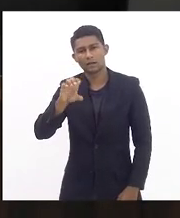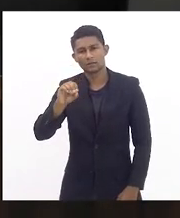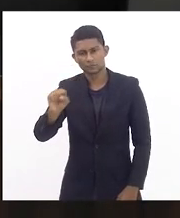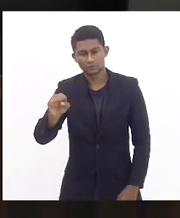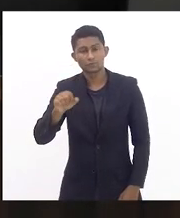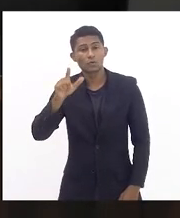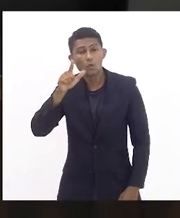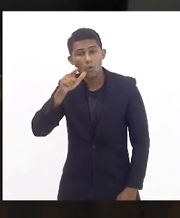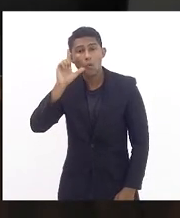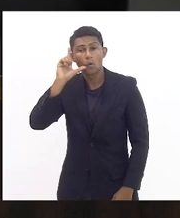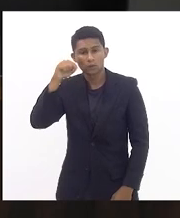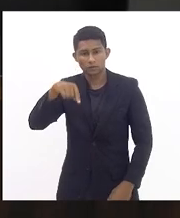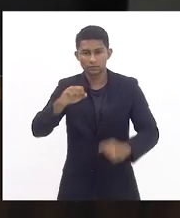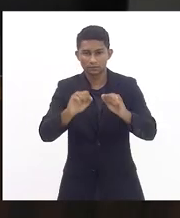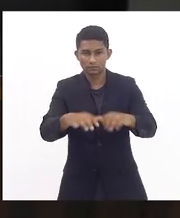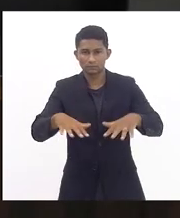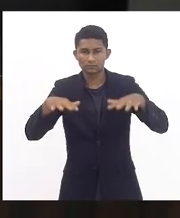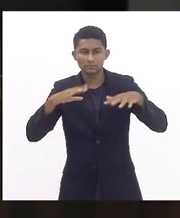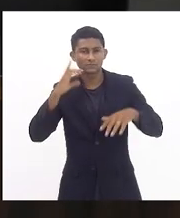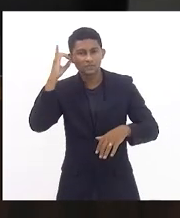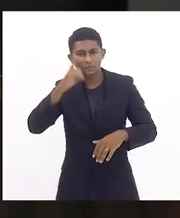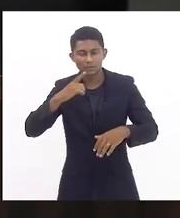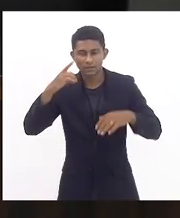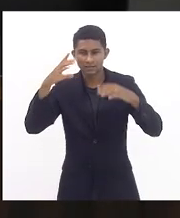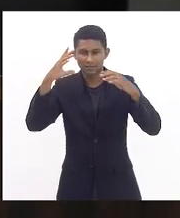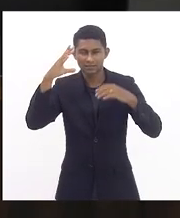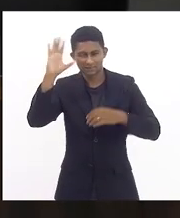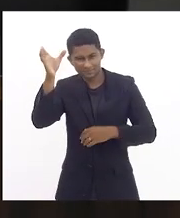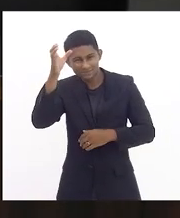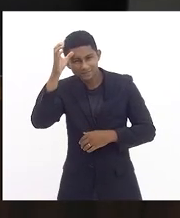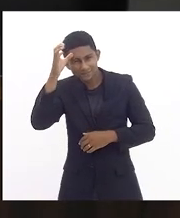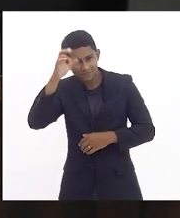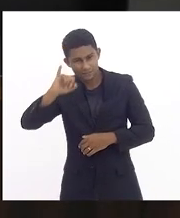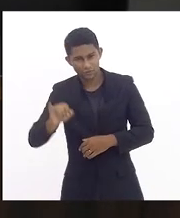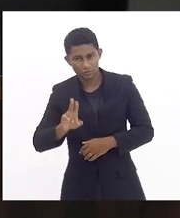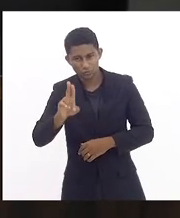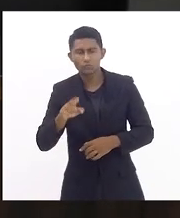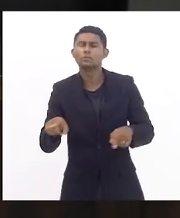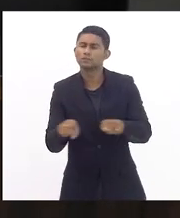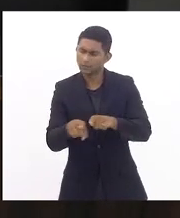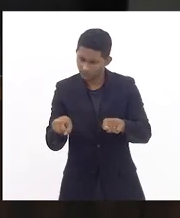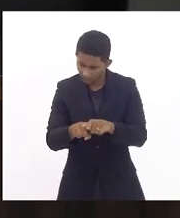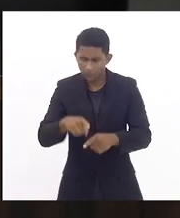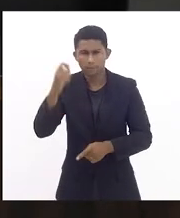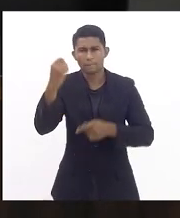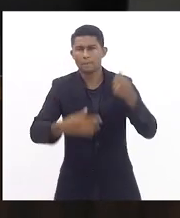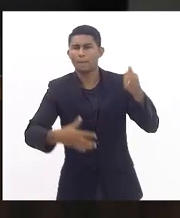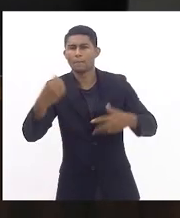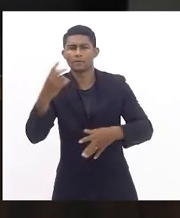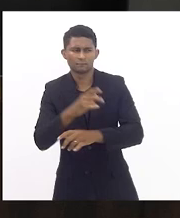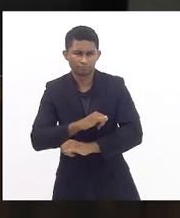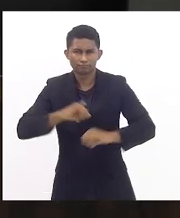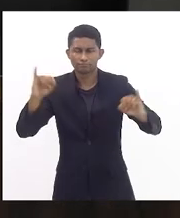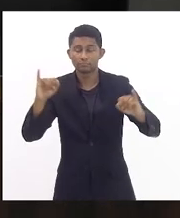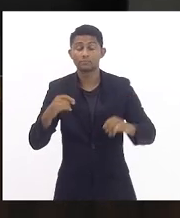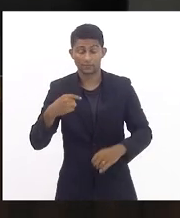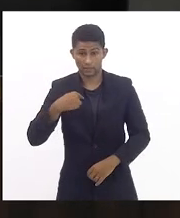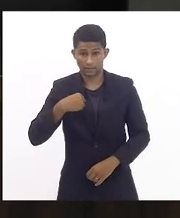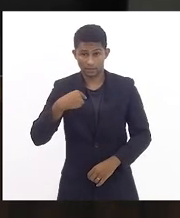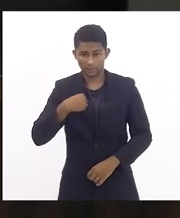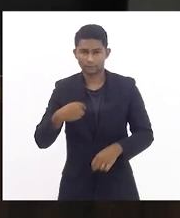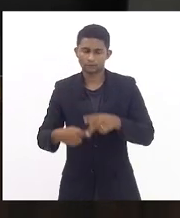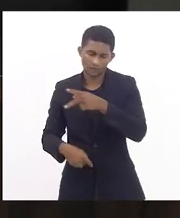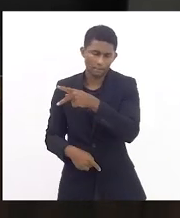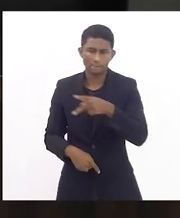de ontem, a deputada Tia Ju também chamou atenção. Eu presido